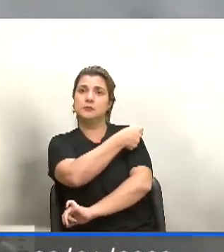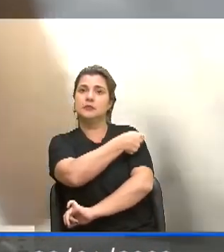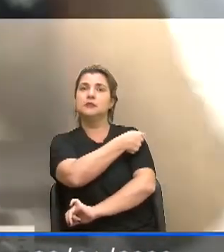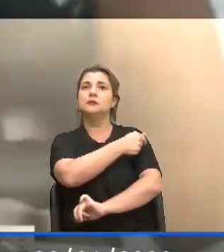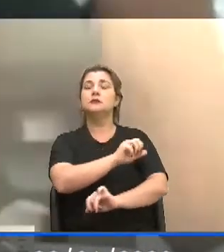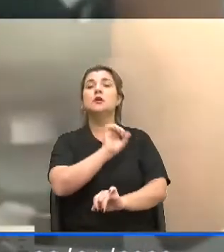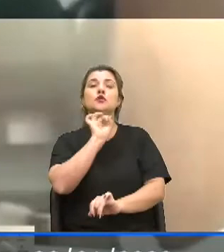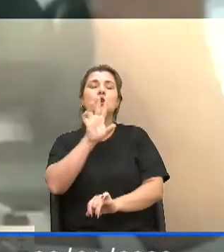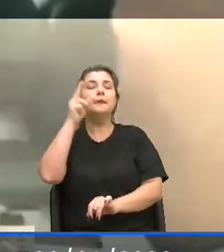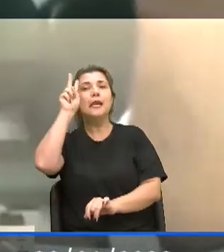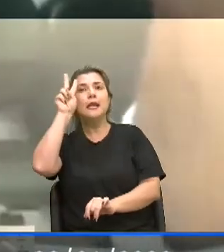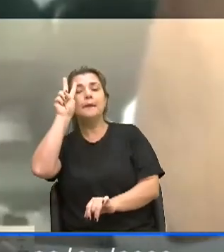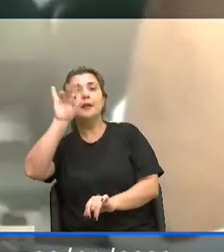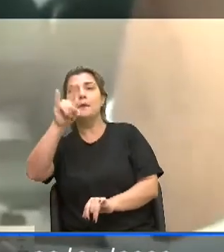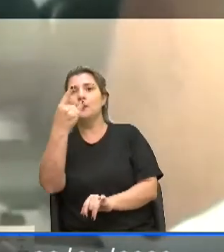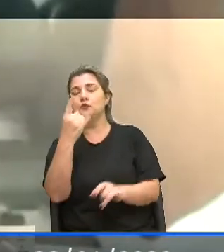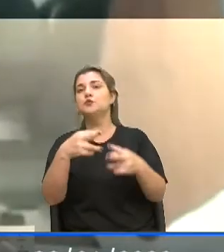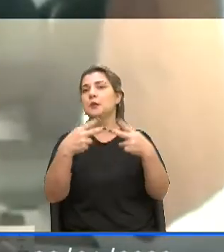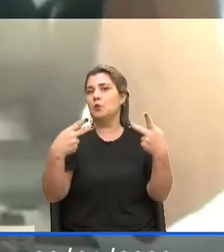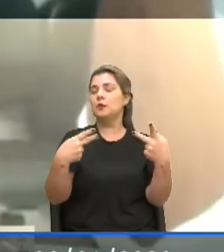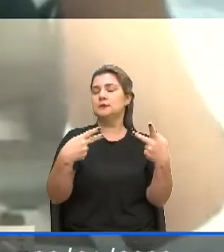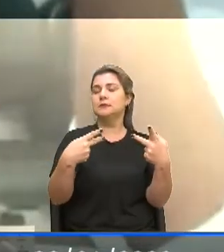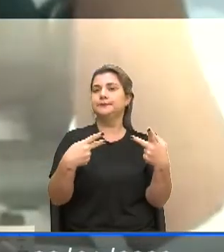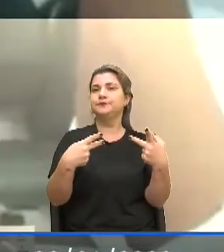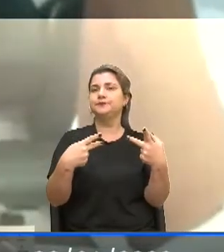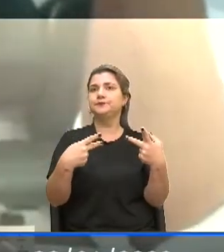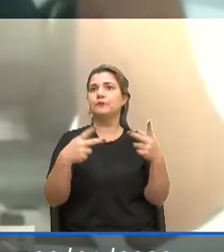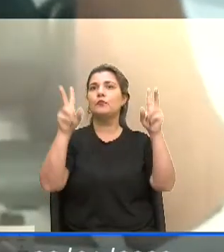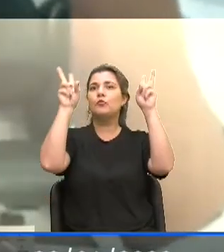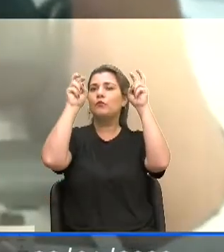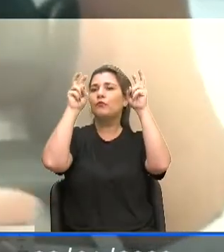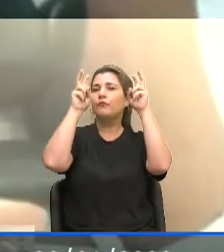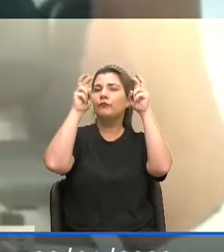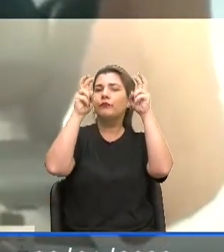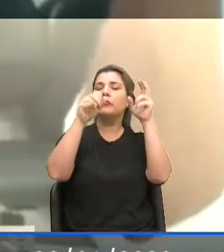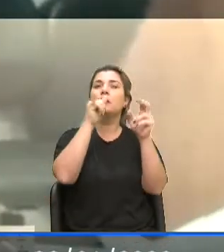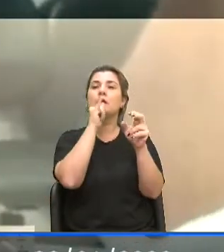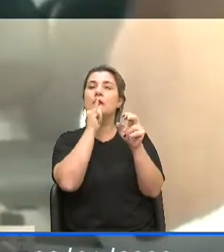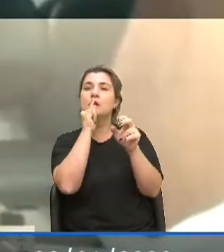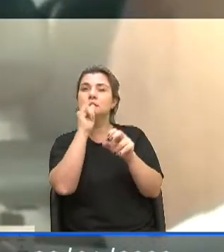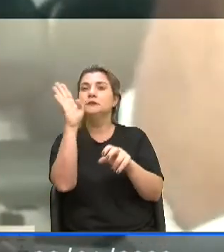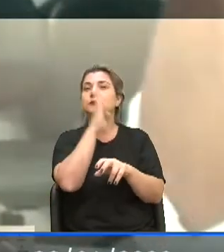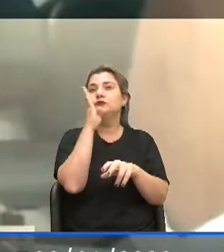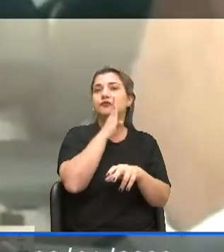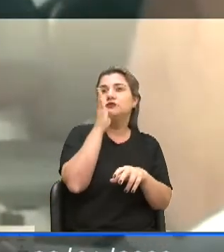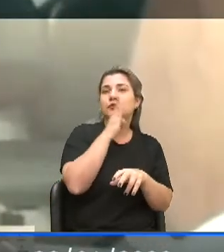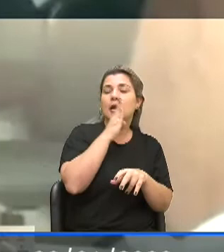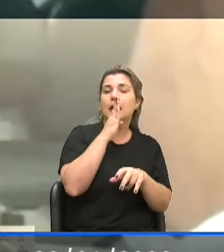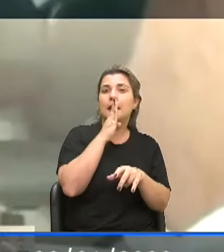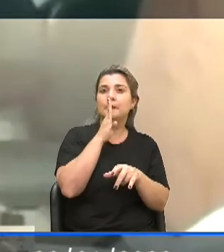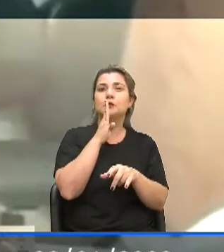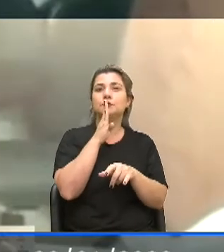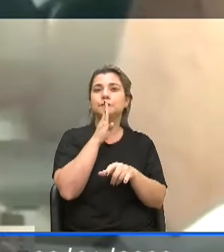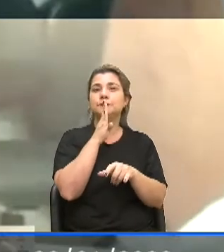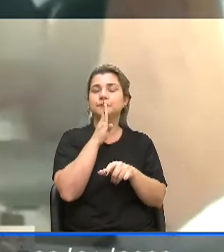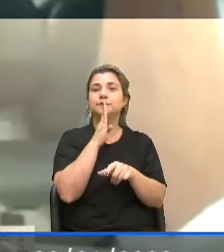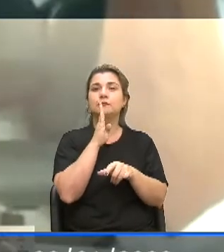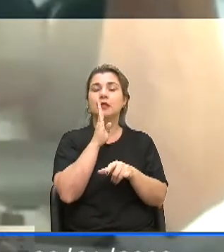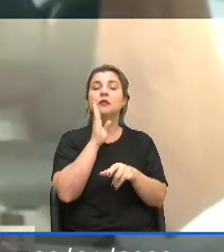Só para lembrar uma última coisa, a questão dos testes rápidos, a gente já ia incluir dentro